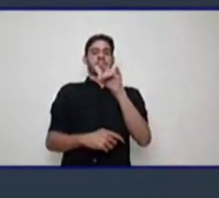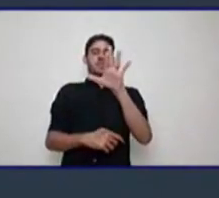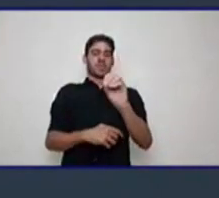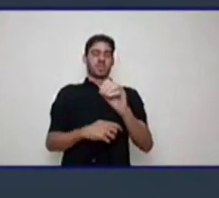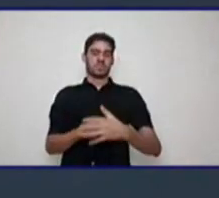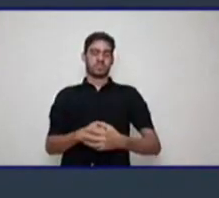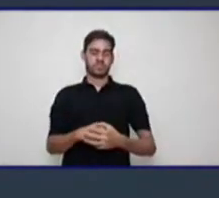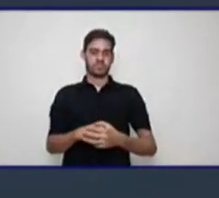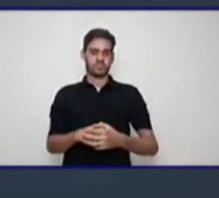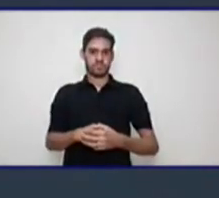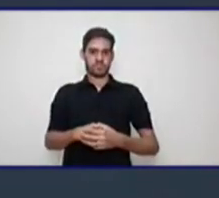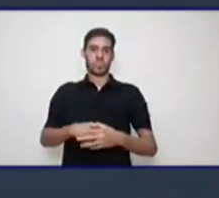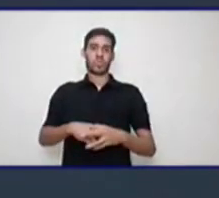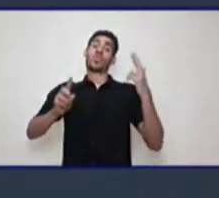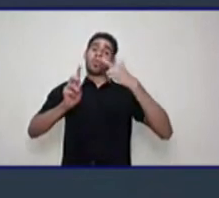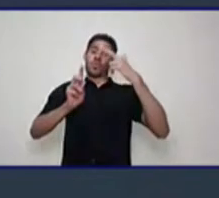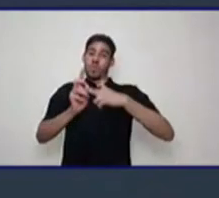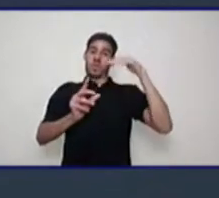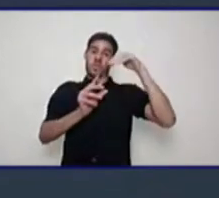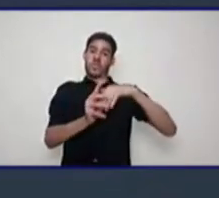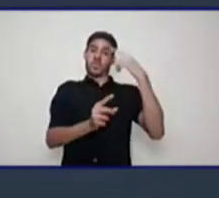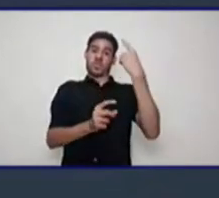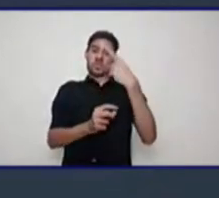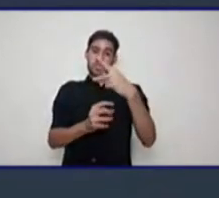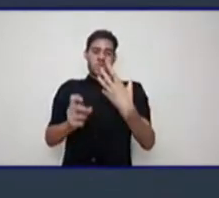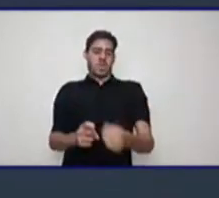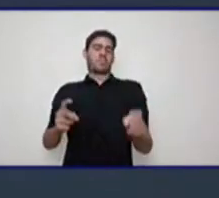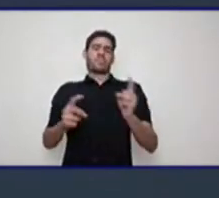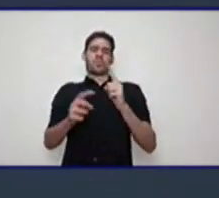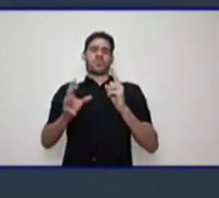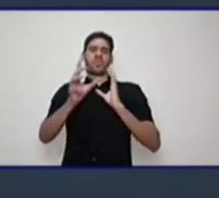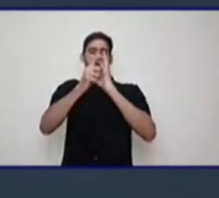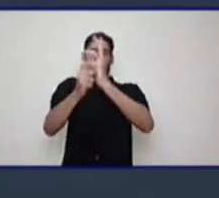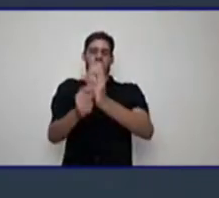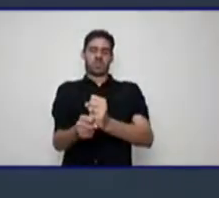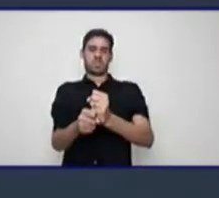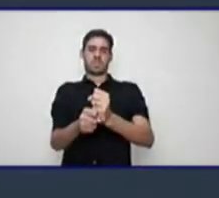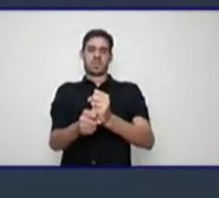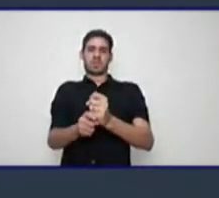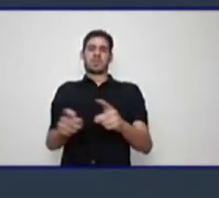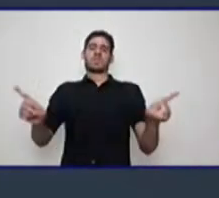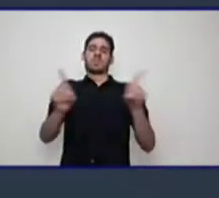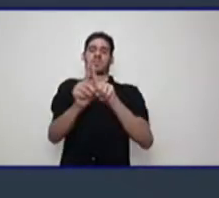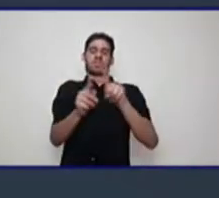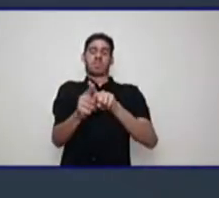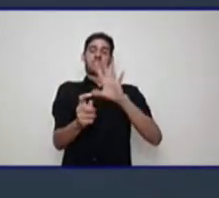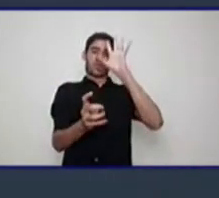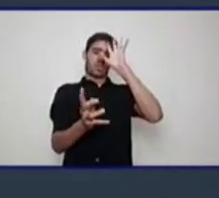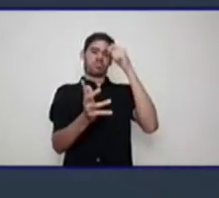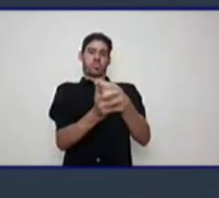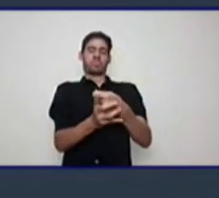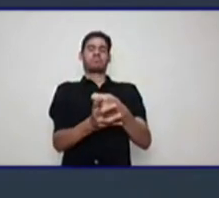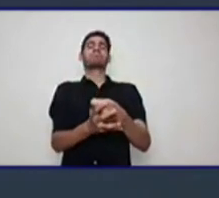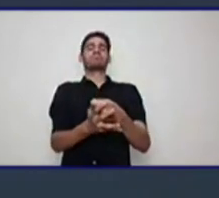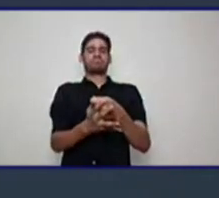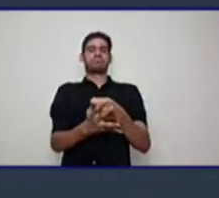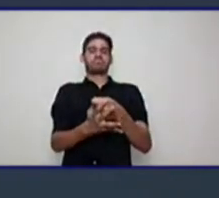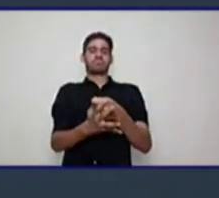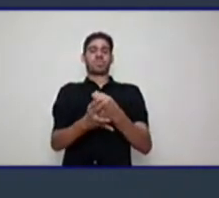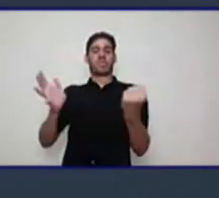O relator, em seu voto, desaprovou as contas e impôs determinações,